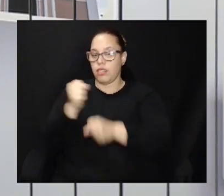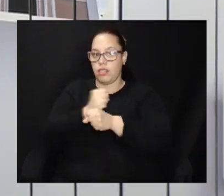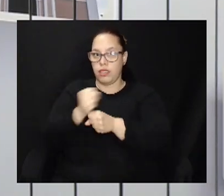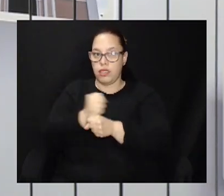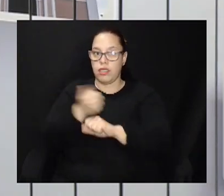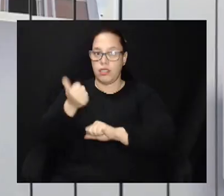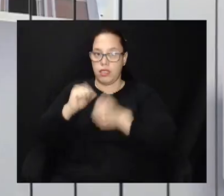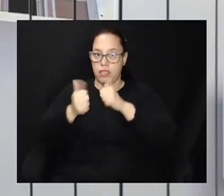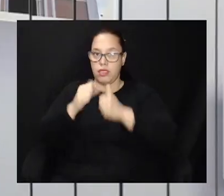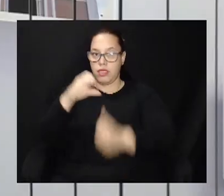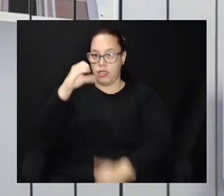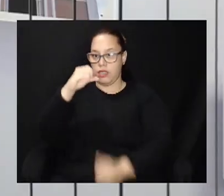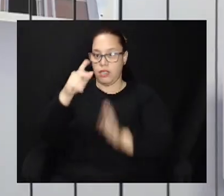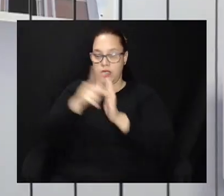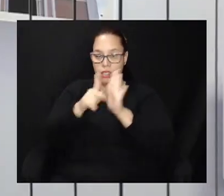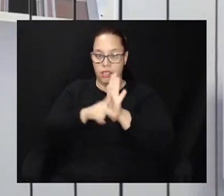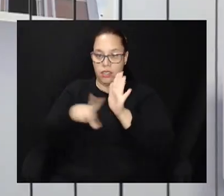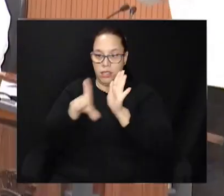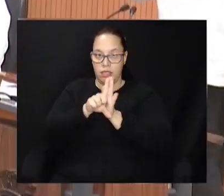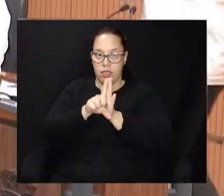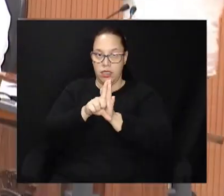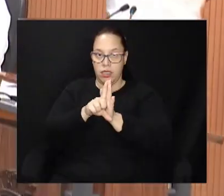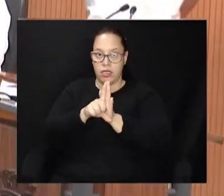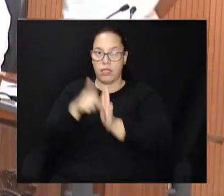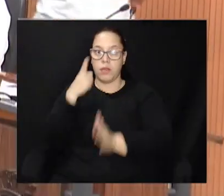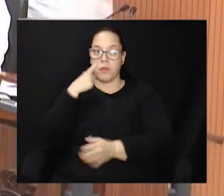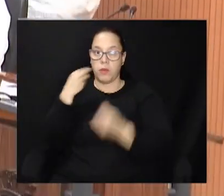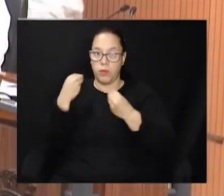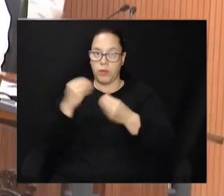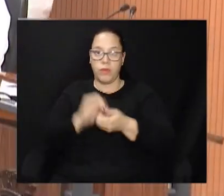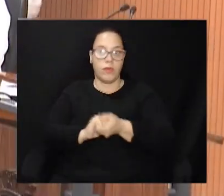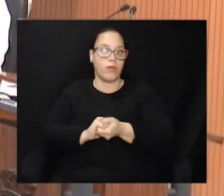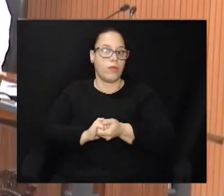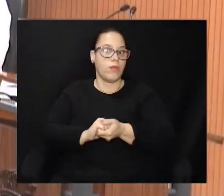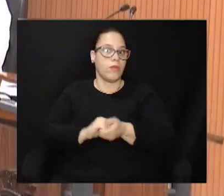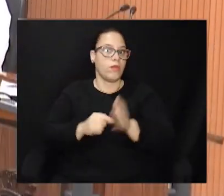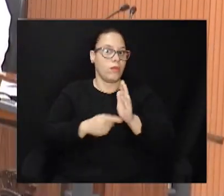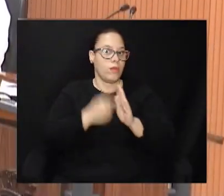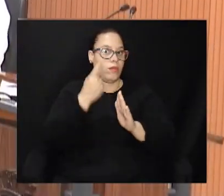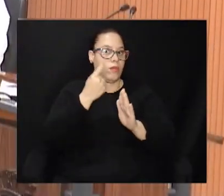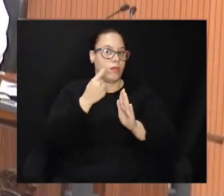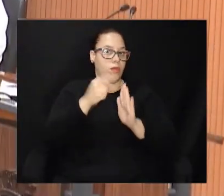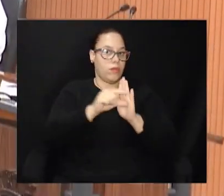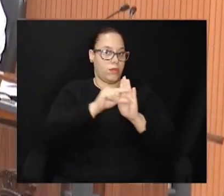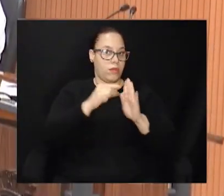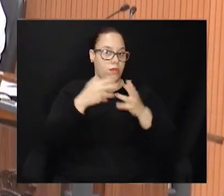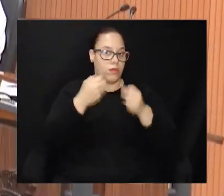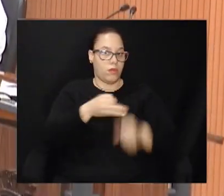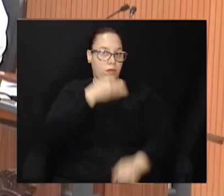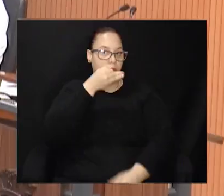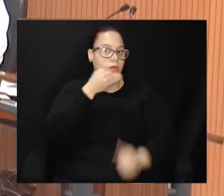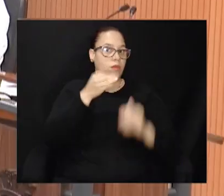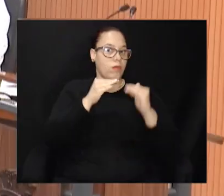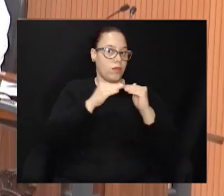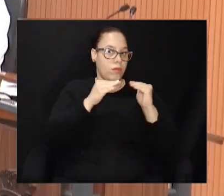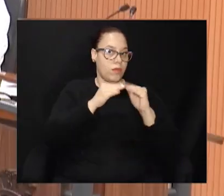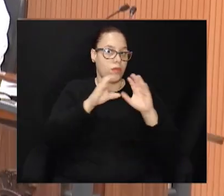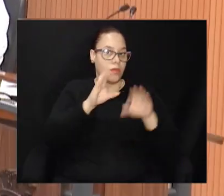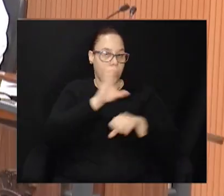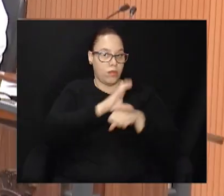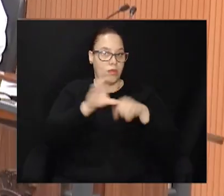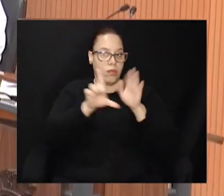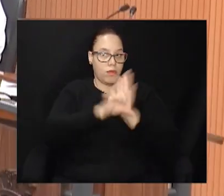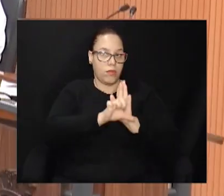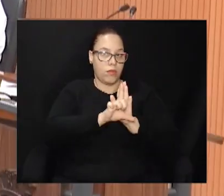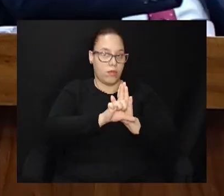9 projetos de lei. Confira como foi. O primeiro item, que recebeu parecer favorável da Comissão Permanente de